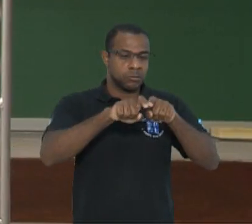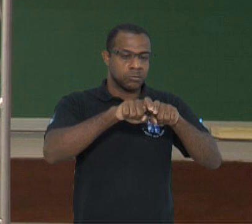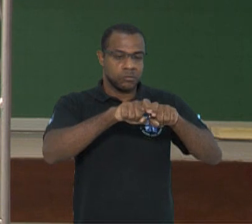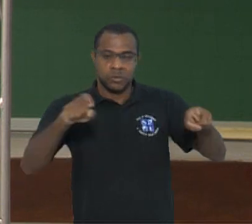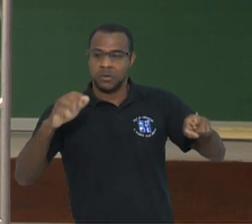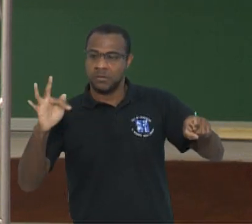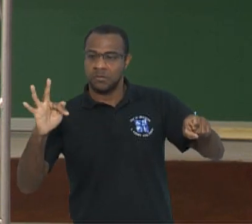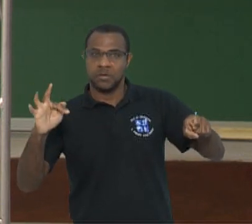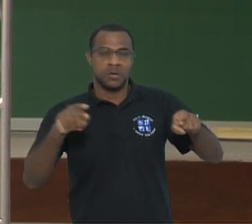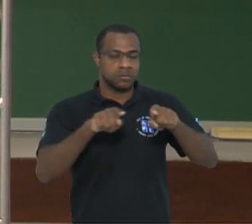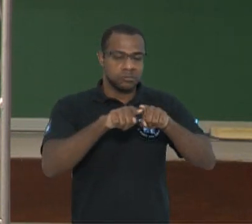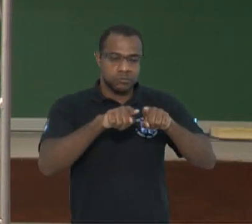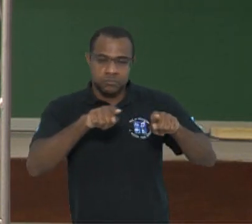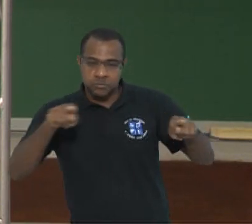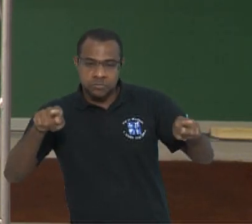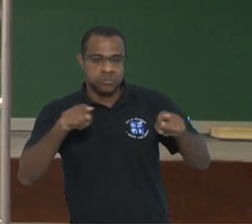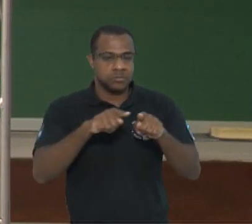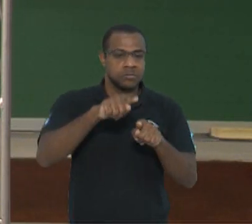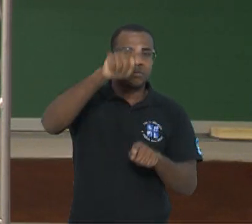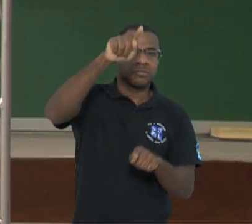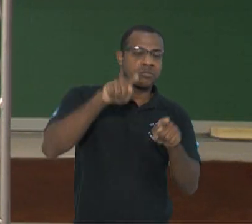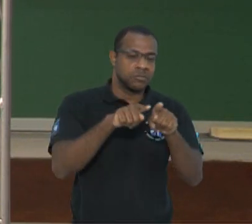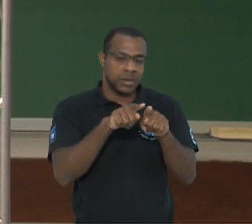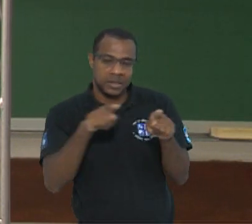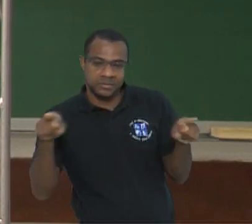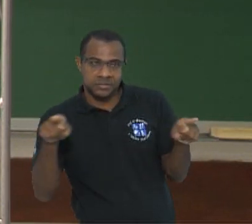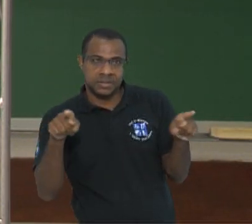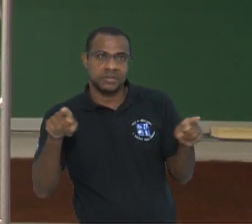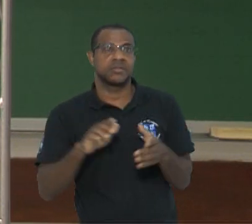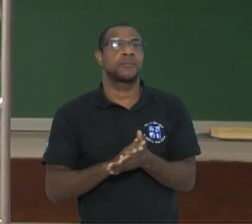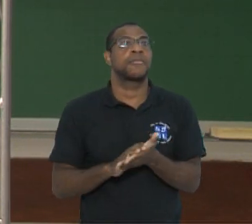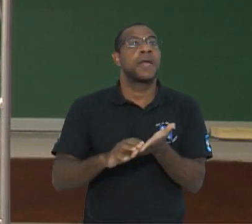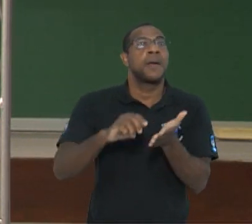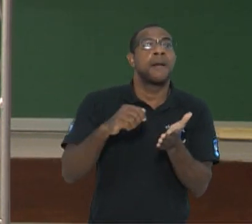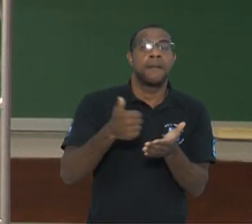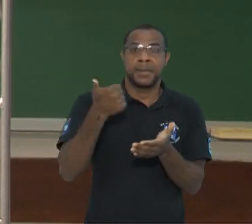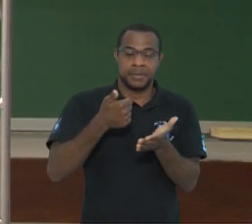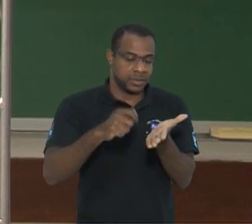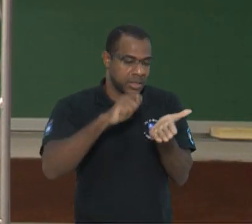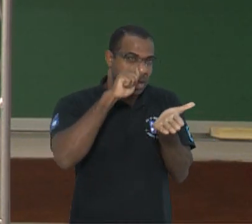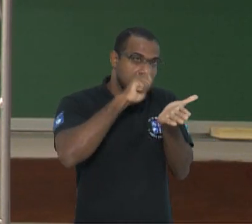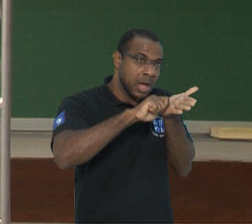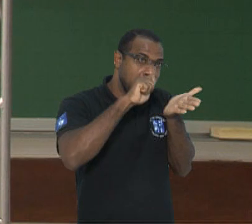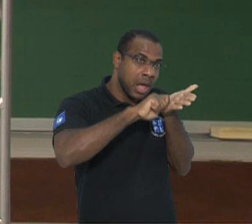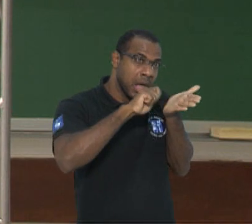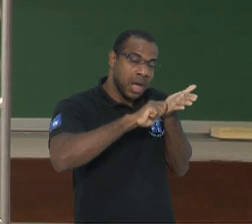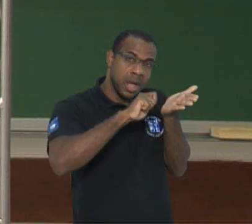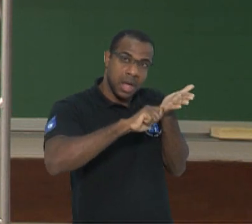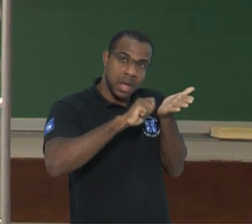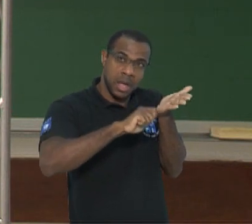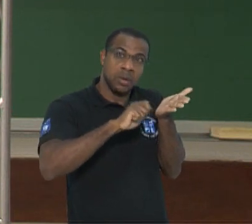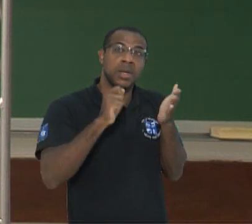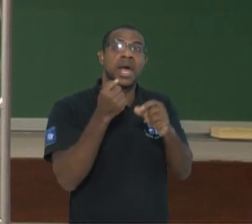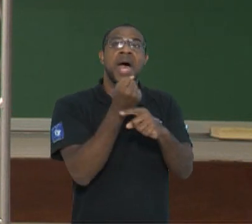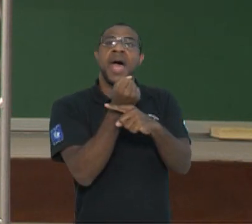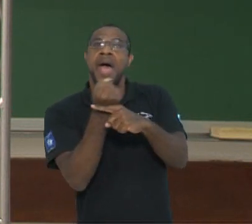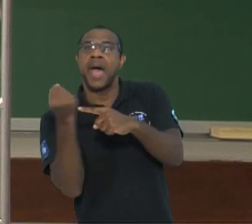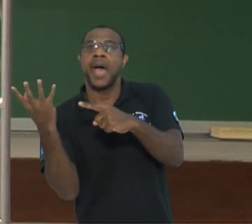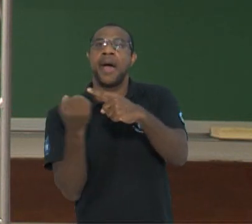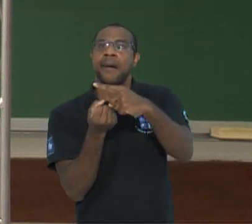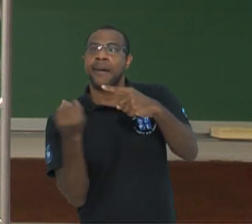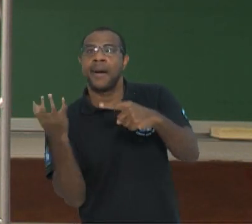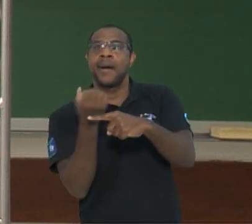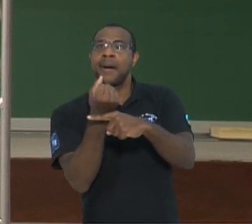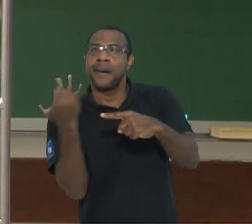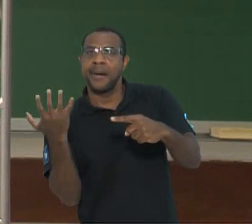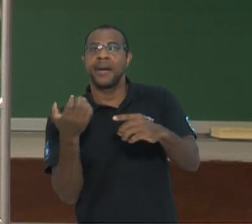anteriores. A primeira coisa que nós fizemos foi escrever as equações das assíntotas dessa hipérbole. Então,